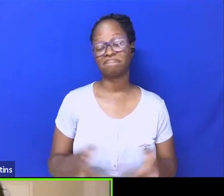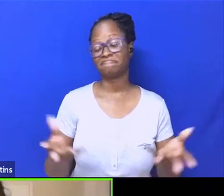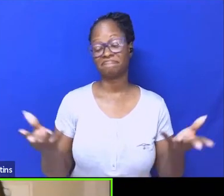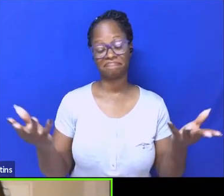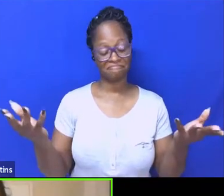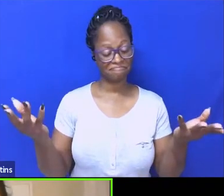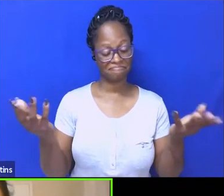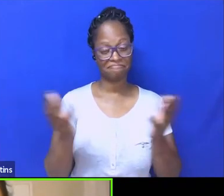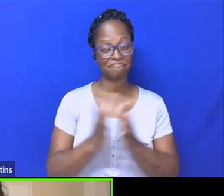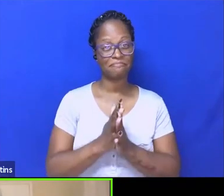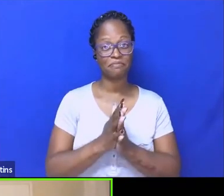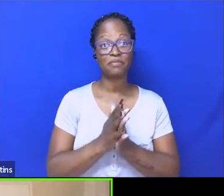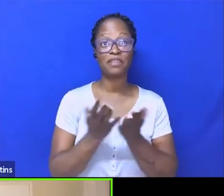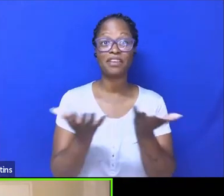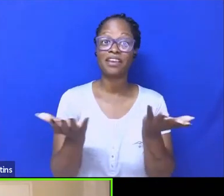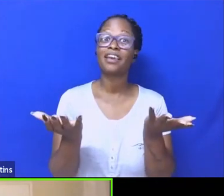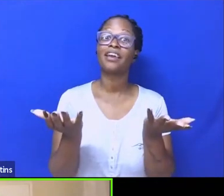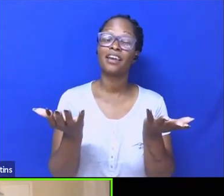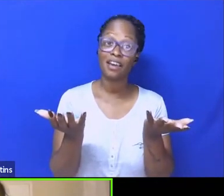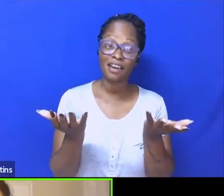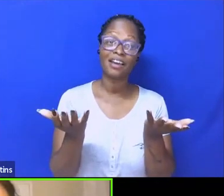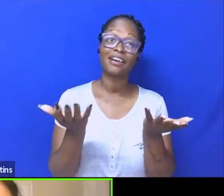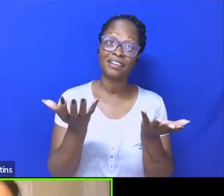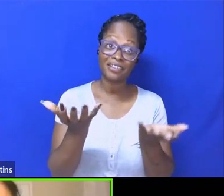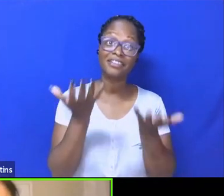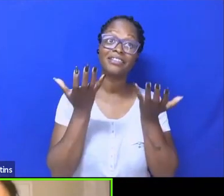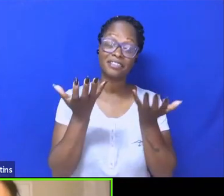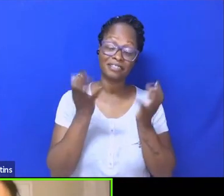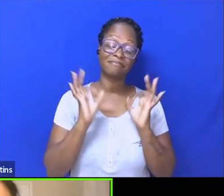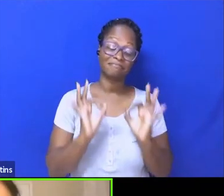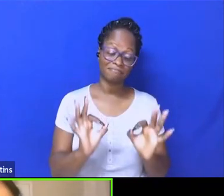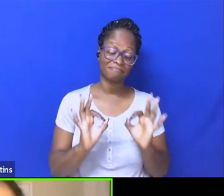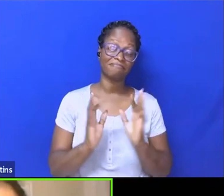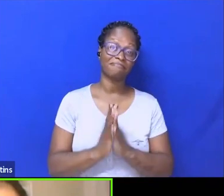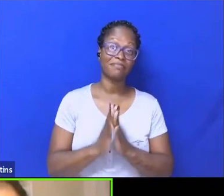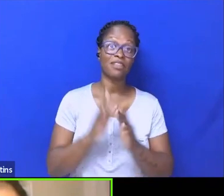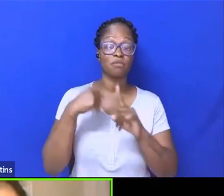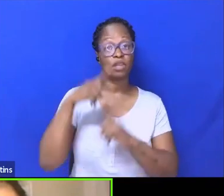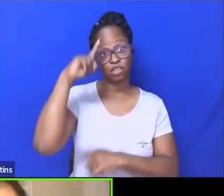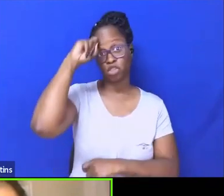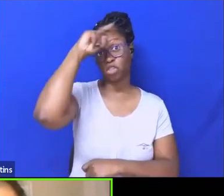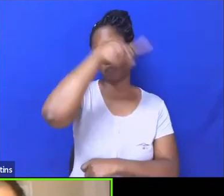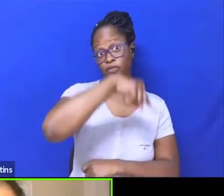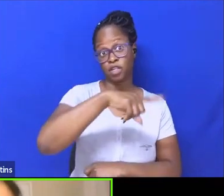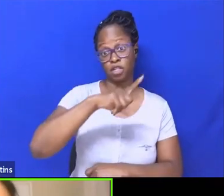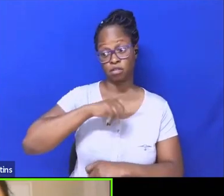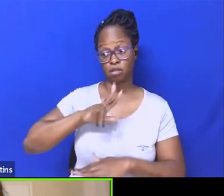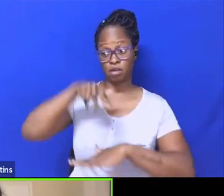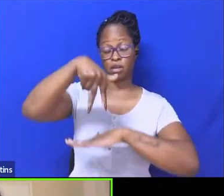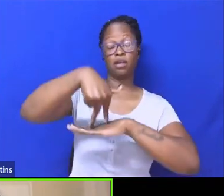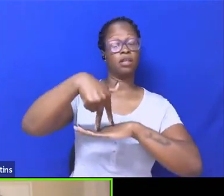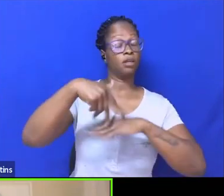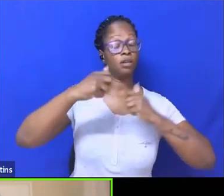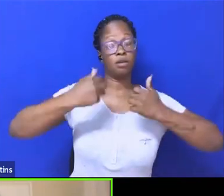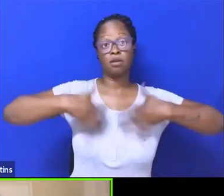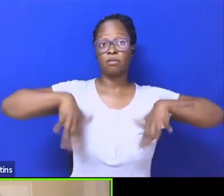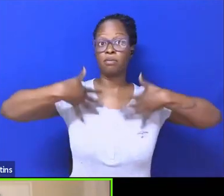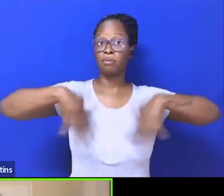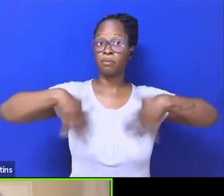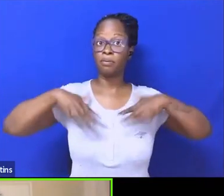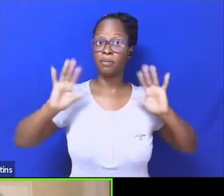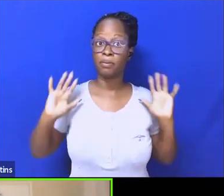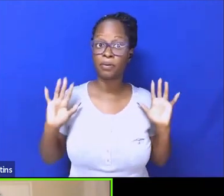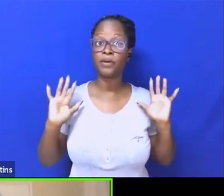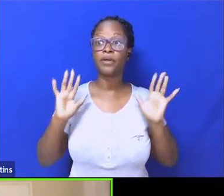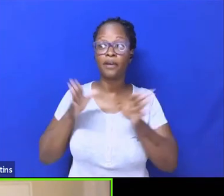que é difícil estar na posibilidade na posição de aconsejar porque